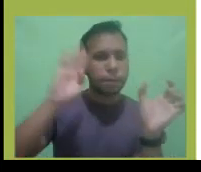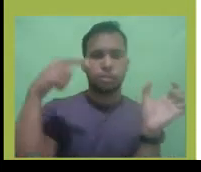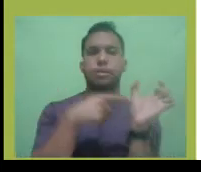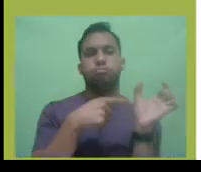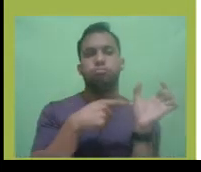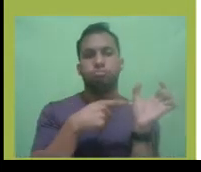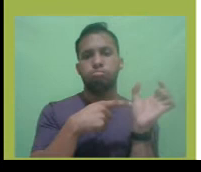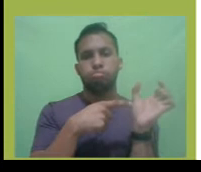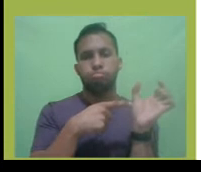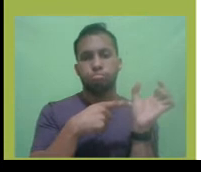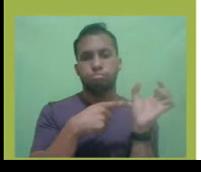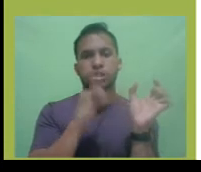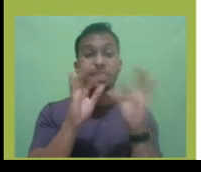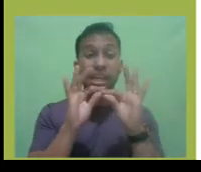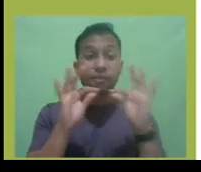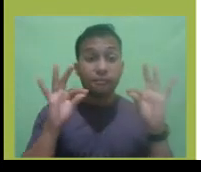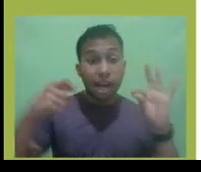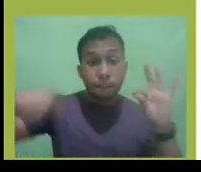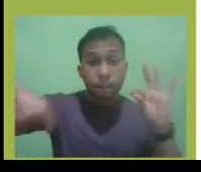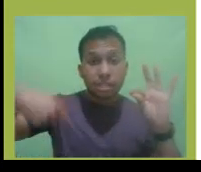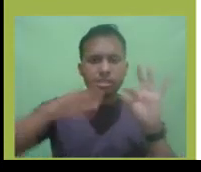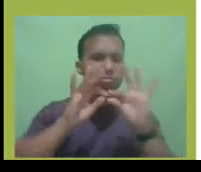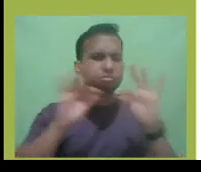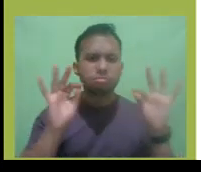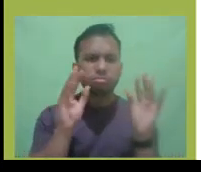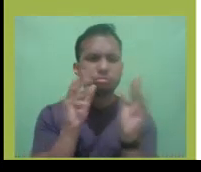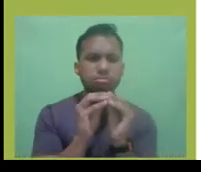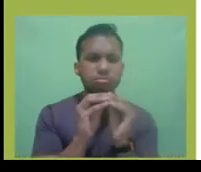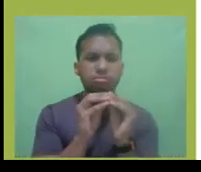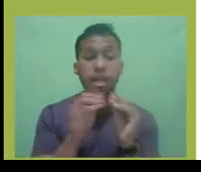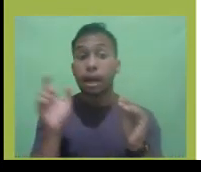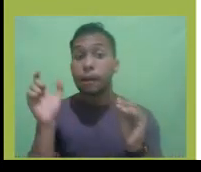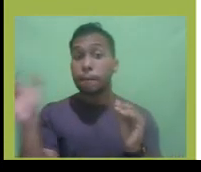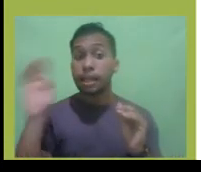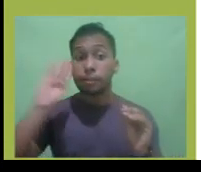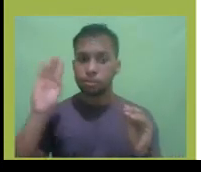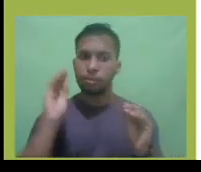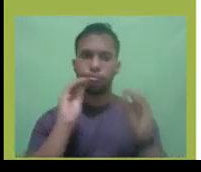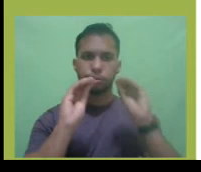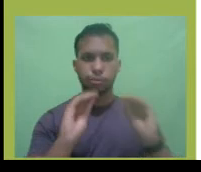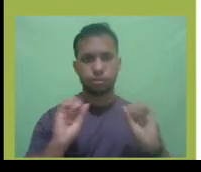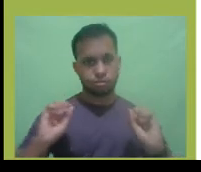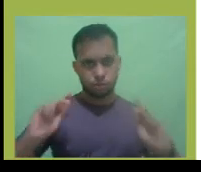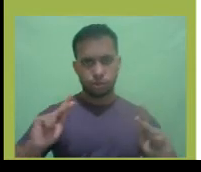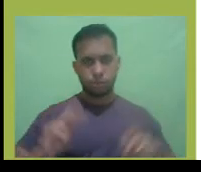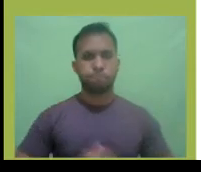uma frase, faça uma frase sucinta e coloque as palavras-chave e seja bem pontual no que você quer escrever.